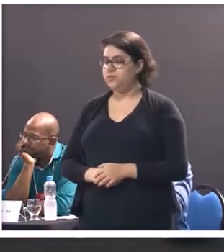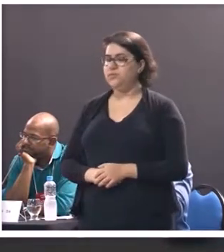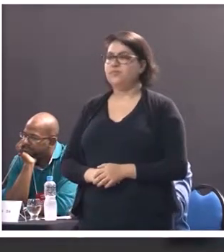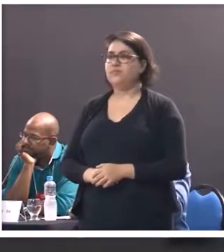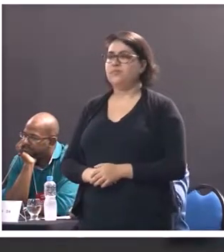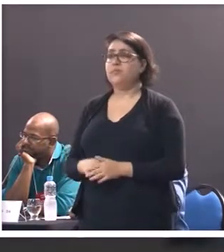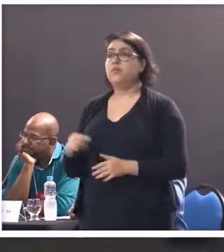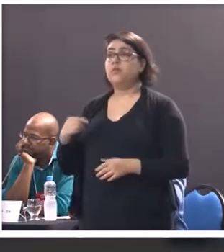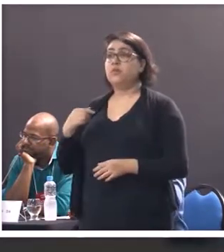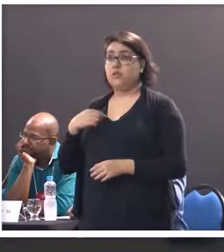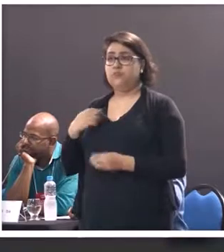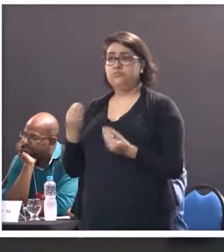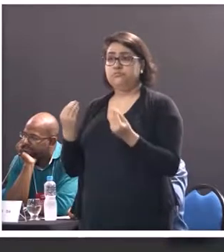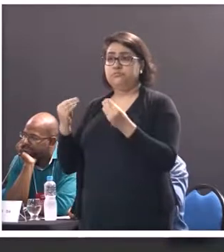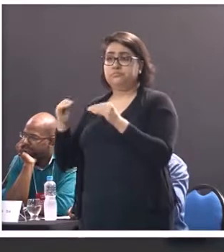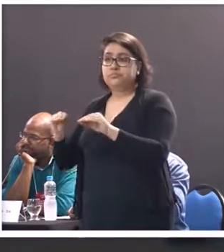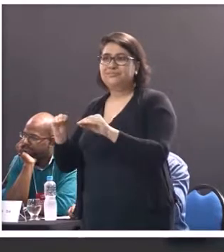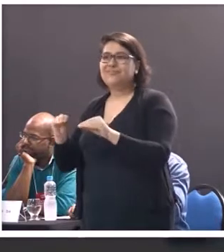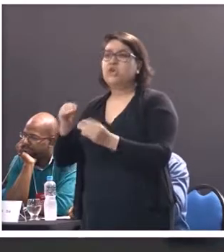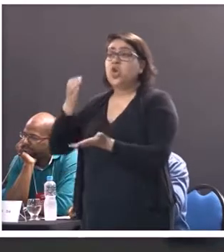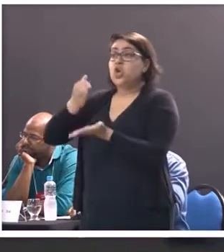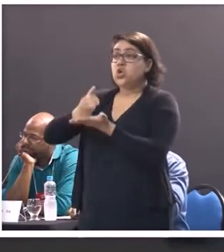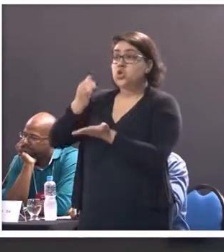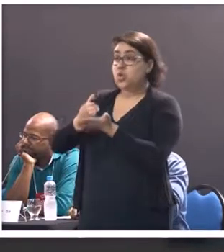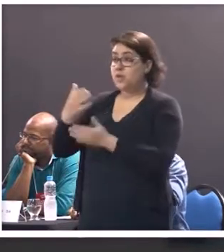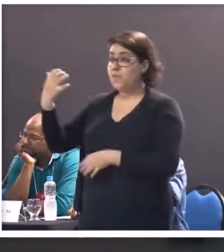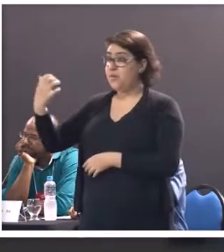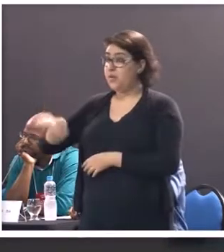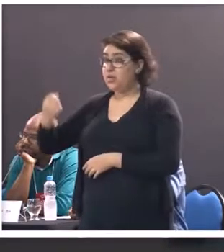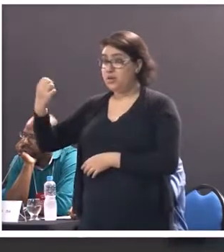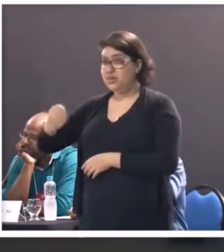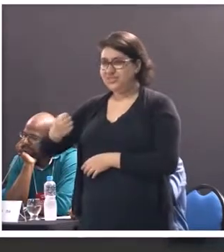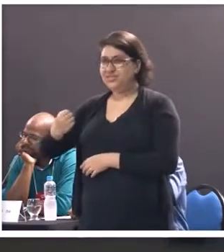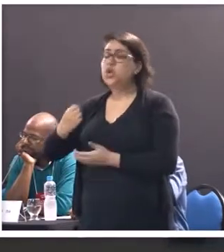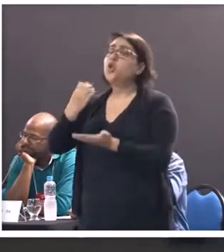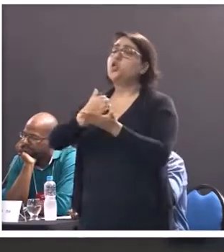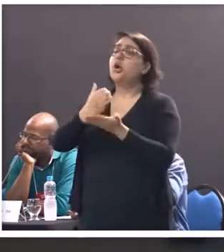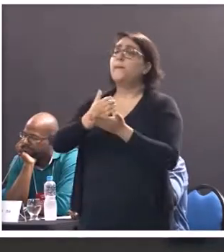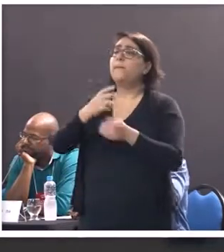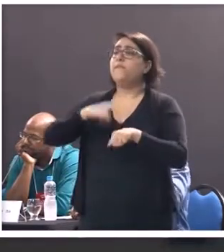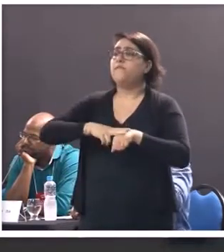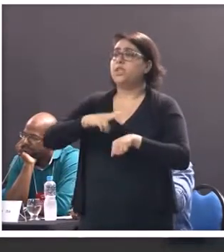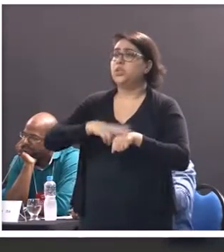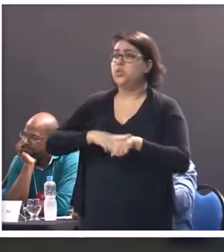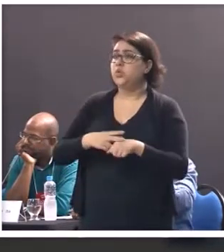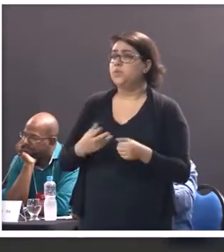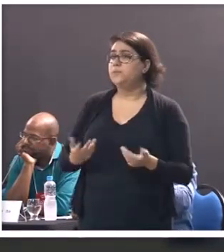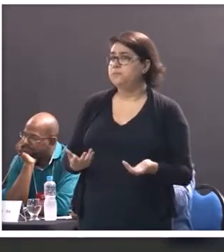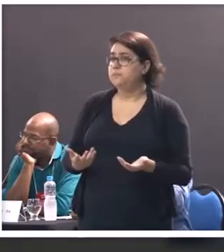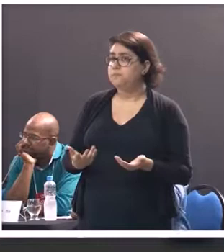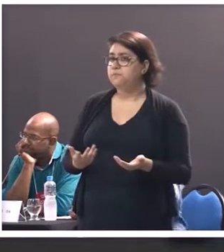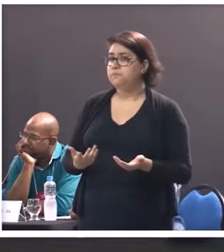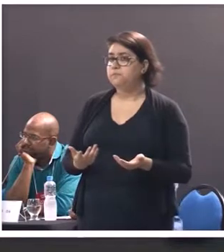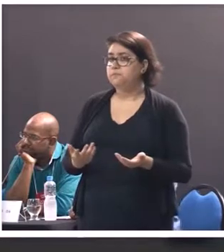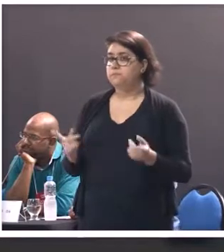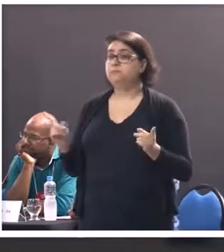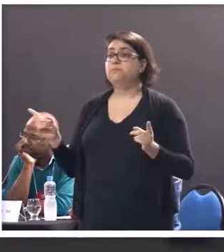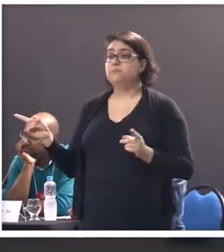E eu terei o copo de leite e o copo de vidro.